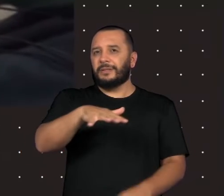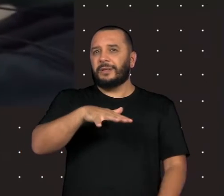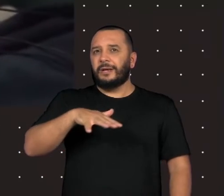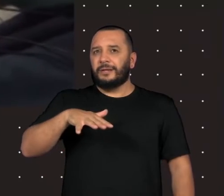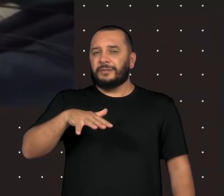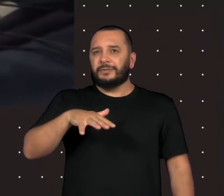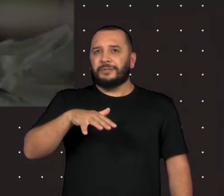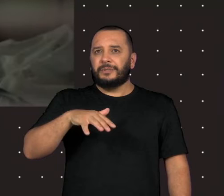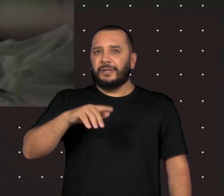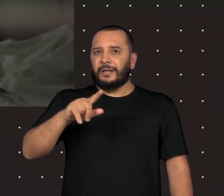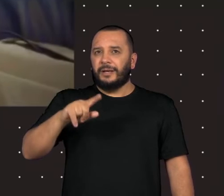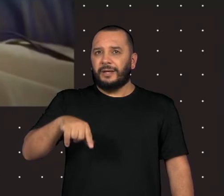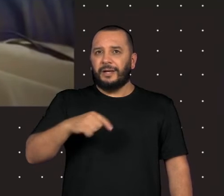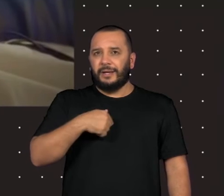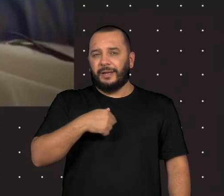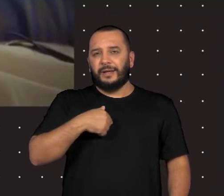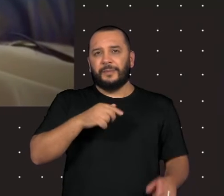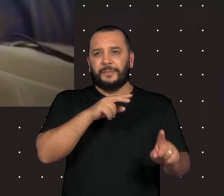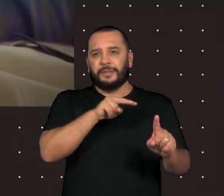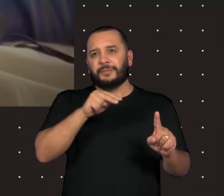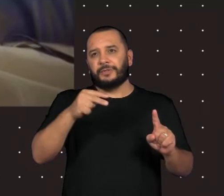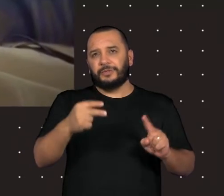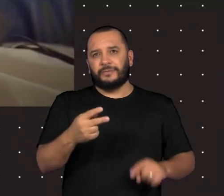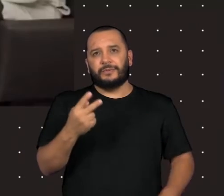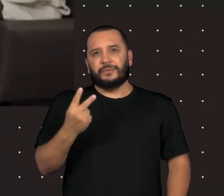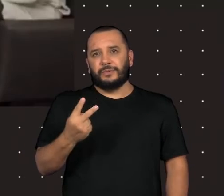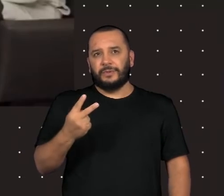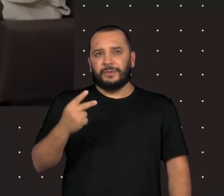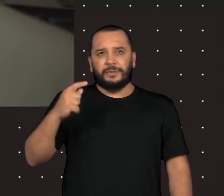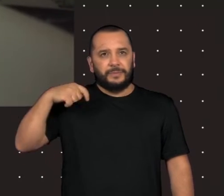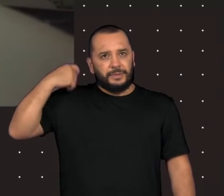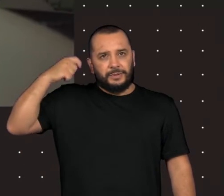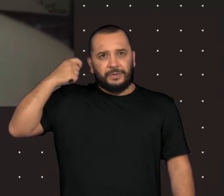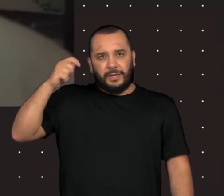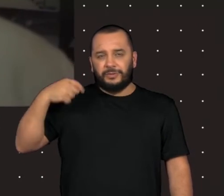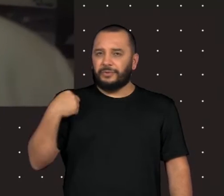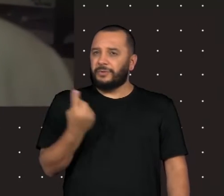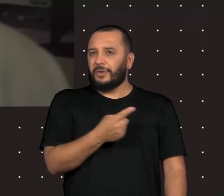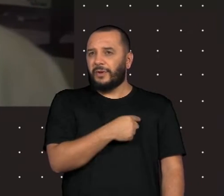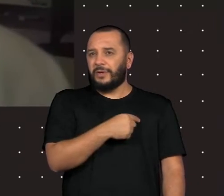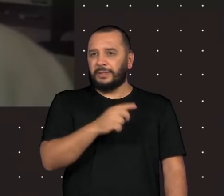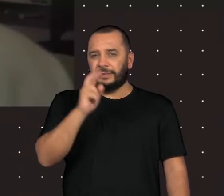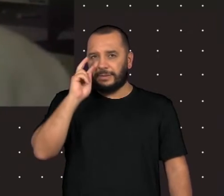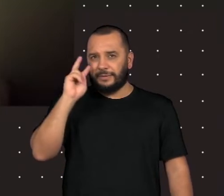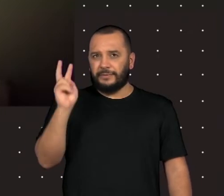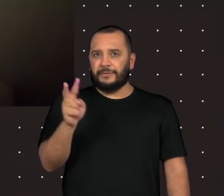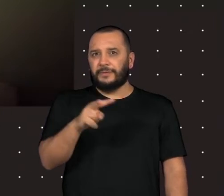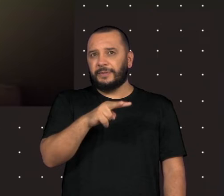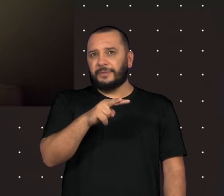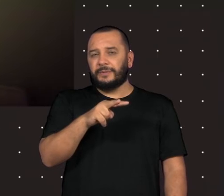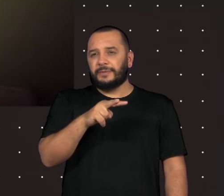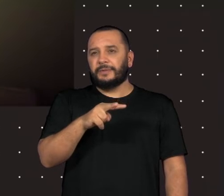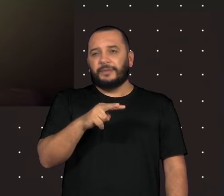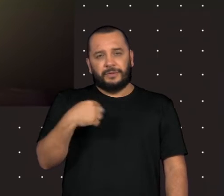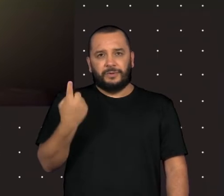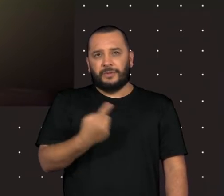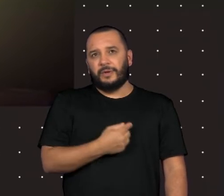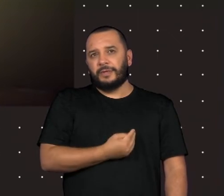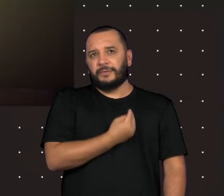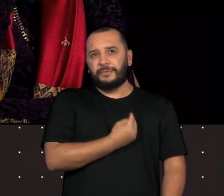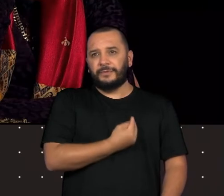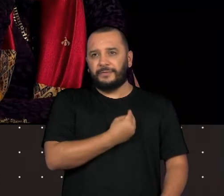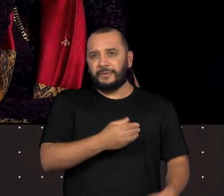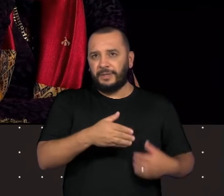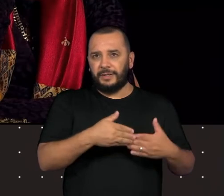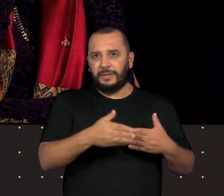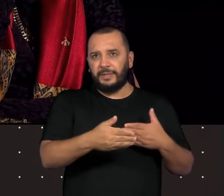dos meus personagens. Nós vimos e nós vivemos.